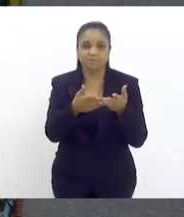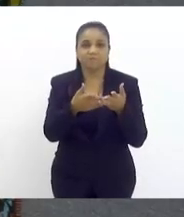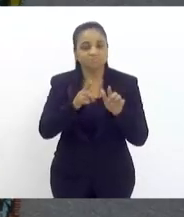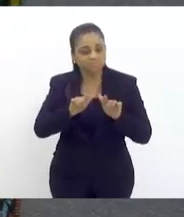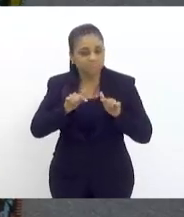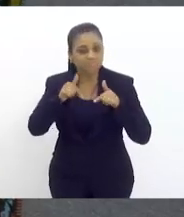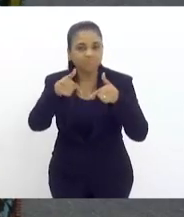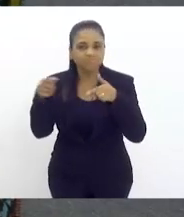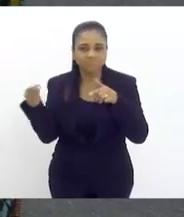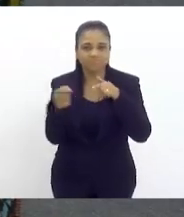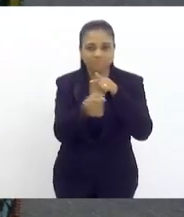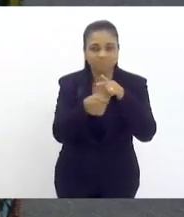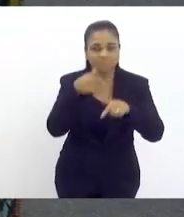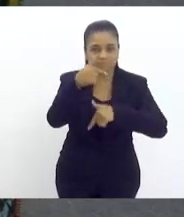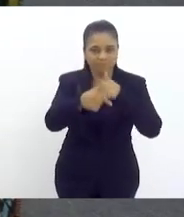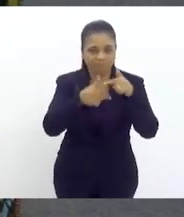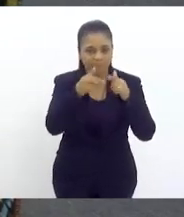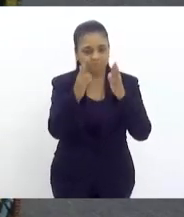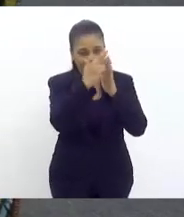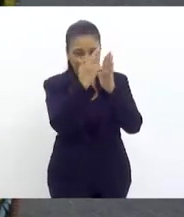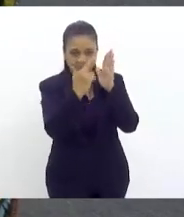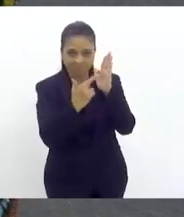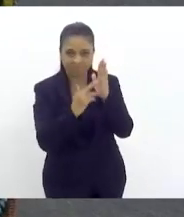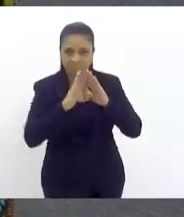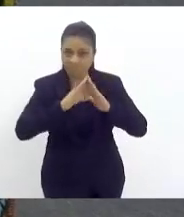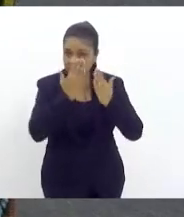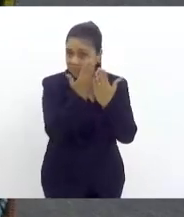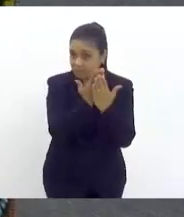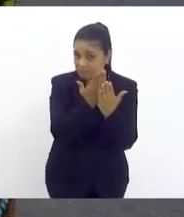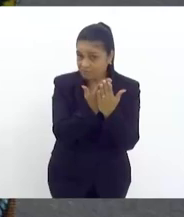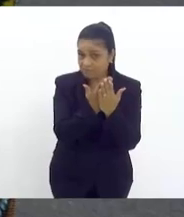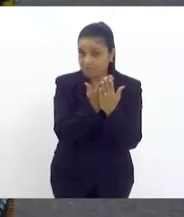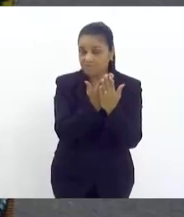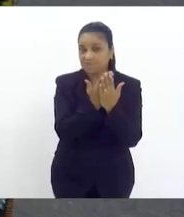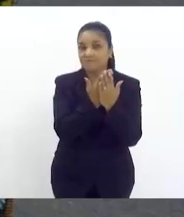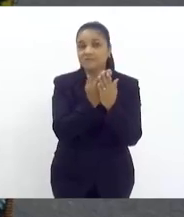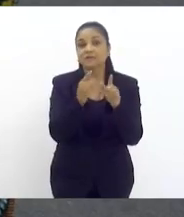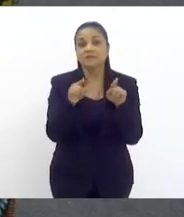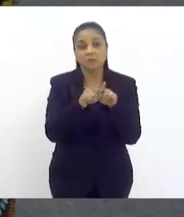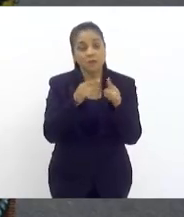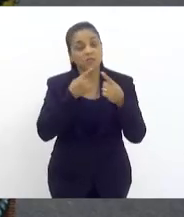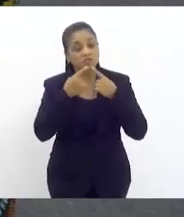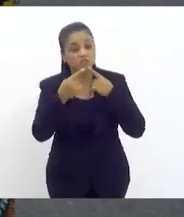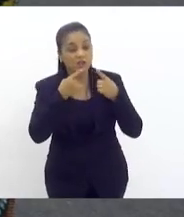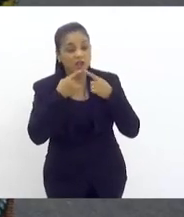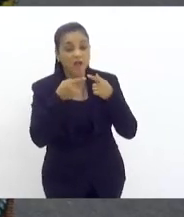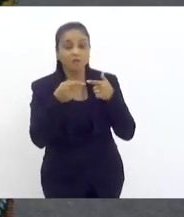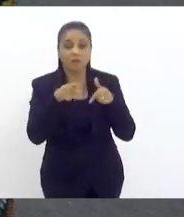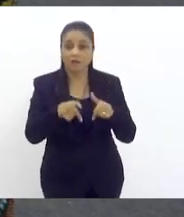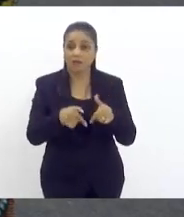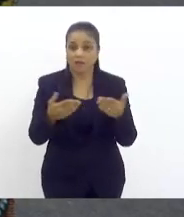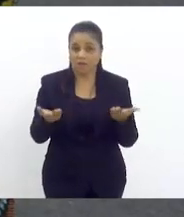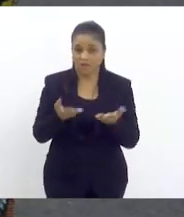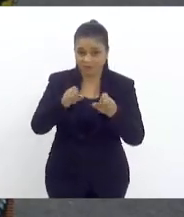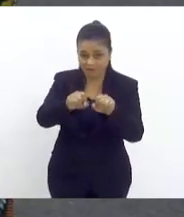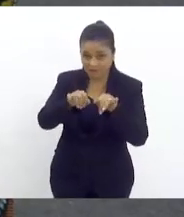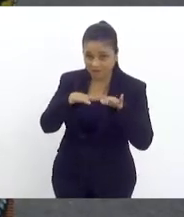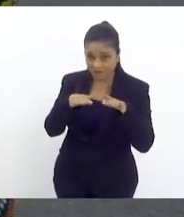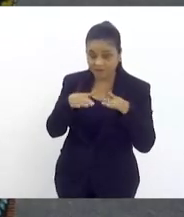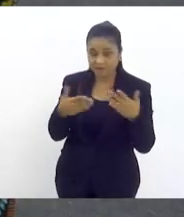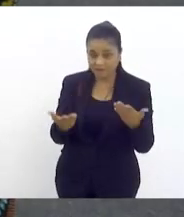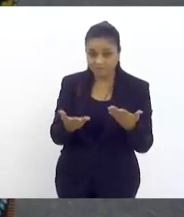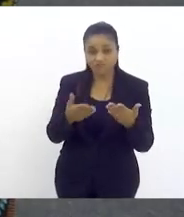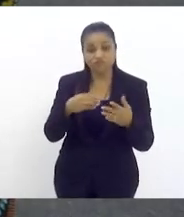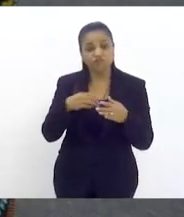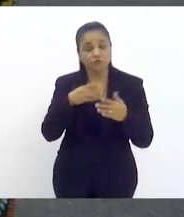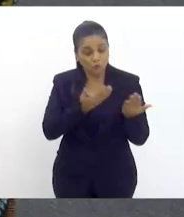dos jovens na elaboração do regimento interno, mas ampliando a partir desse diálogo aqui, né, onde o próprio jovem